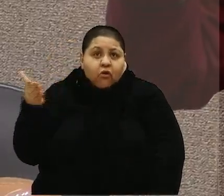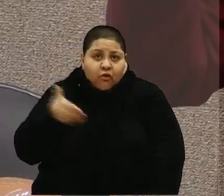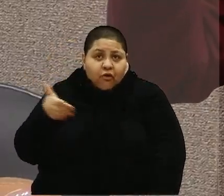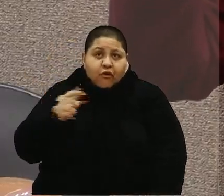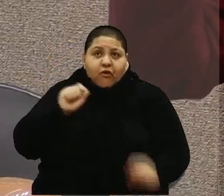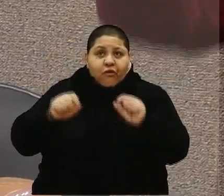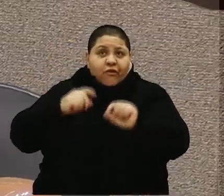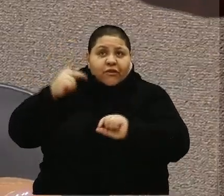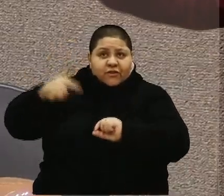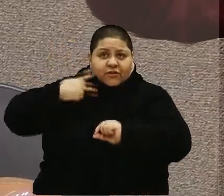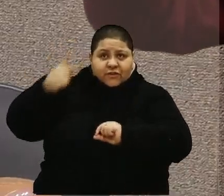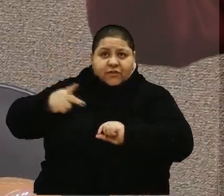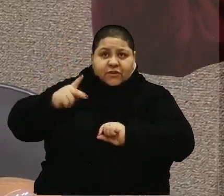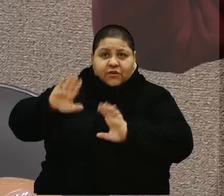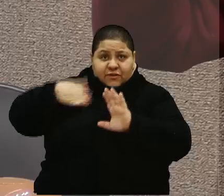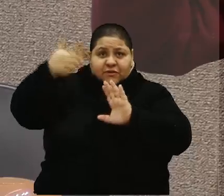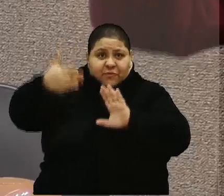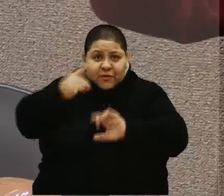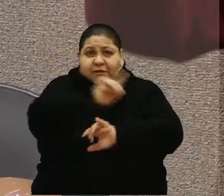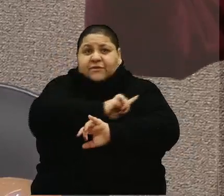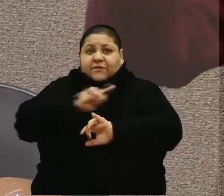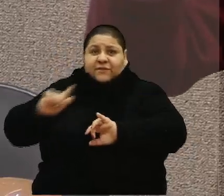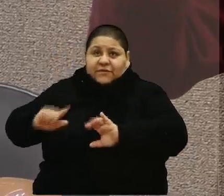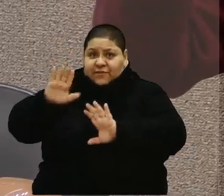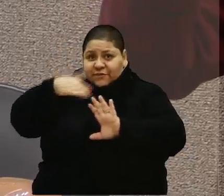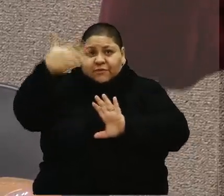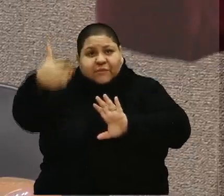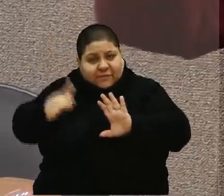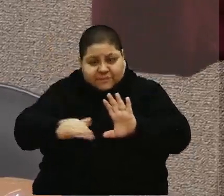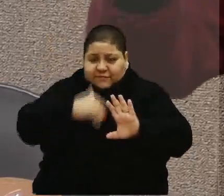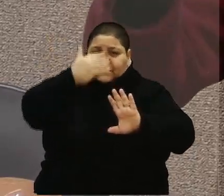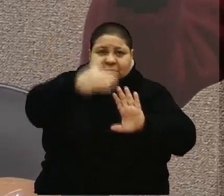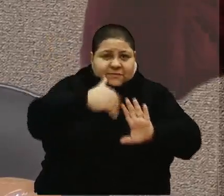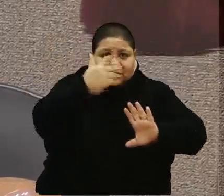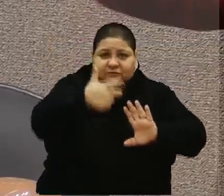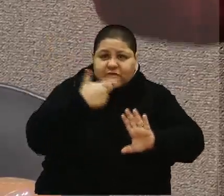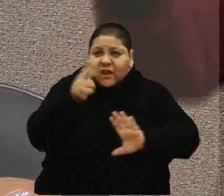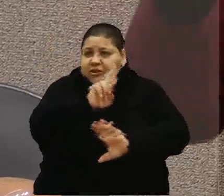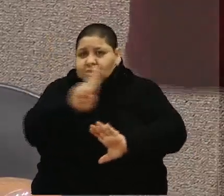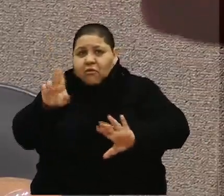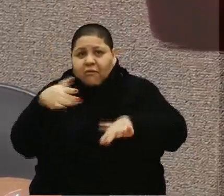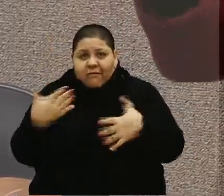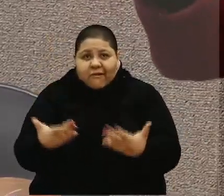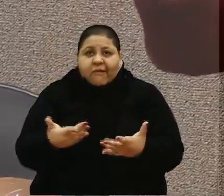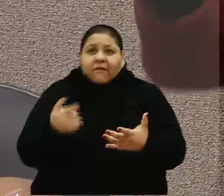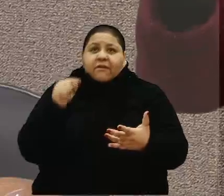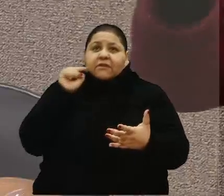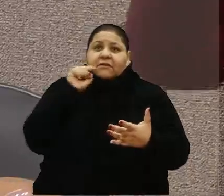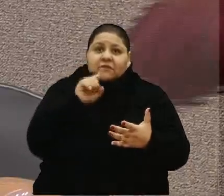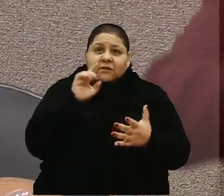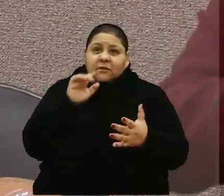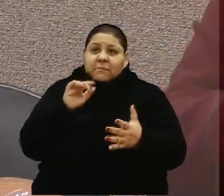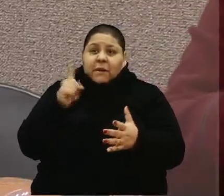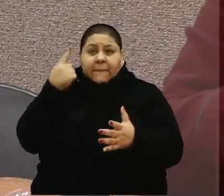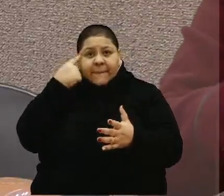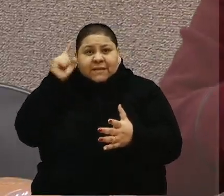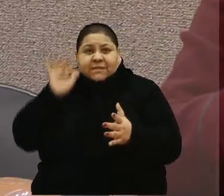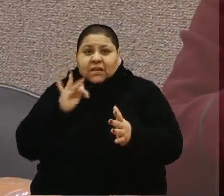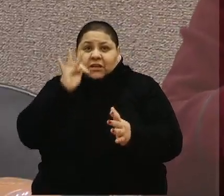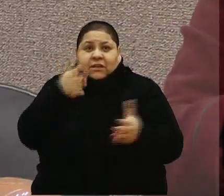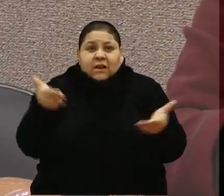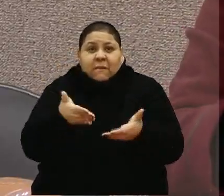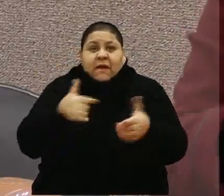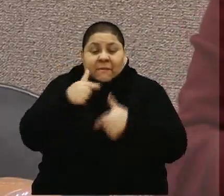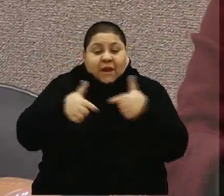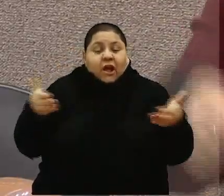O que os vereadores falaram? Do próximo governador, do próximo não sei quem, falaram em nomes. para jogar isso lá na frente. A gente quer trabalhar com o